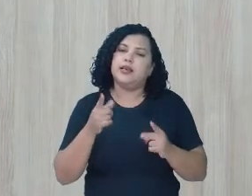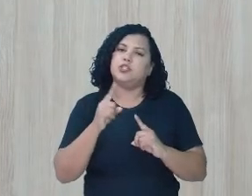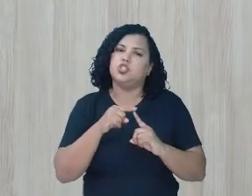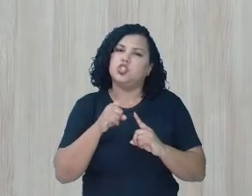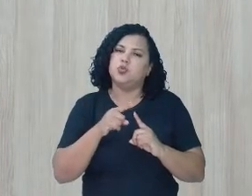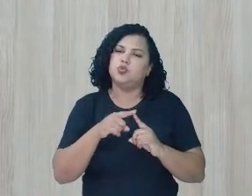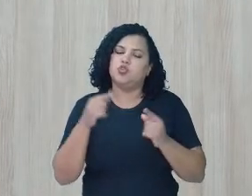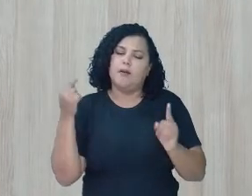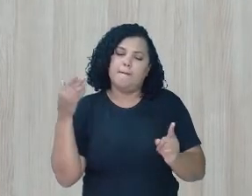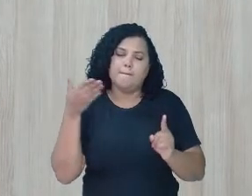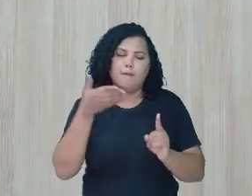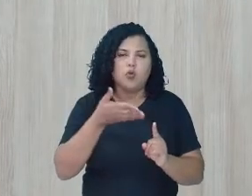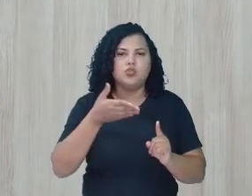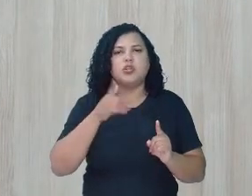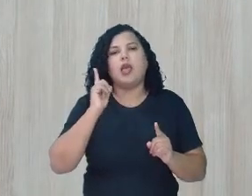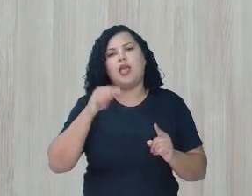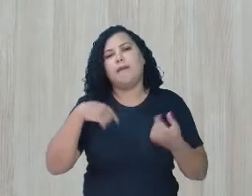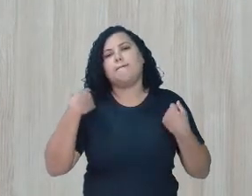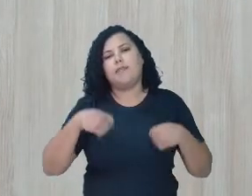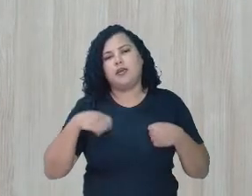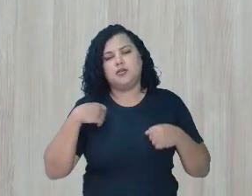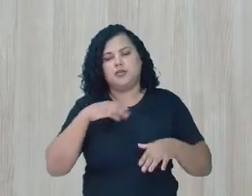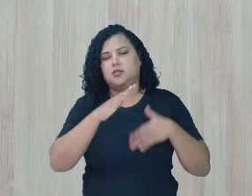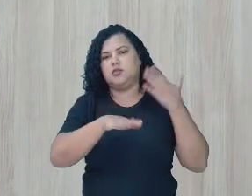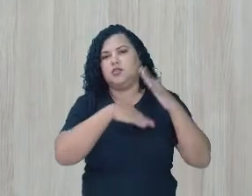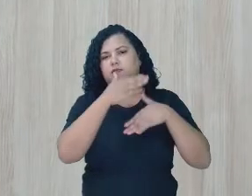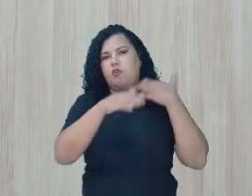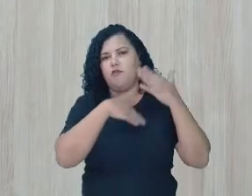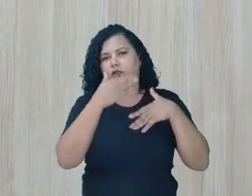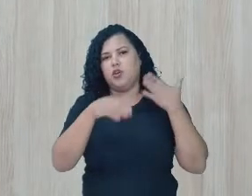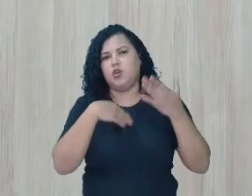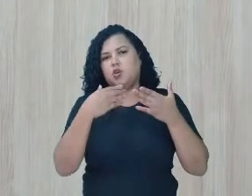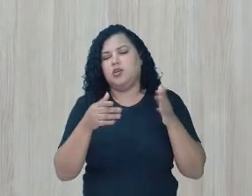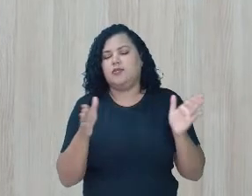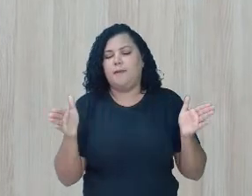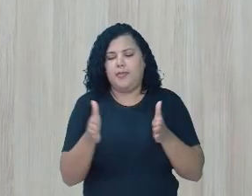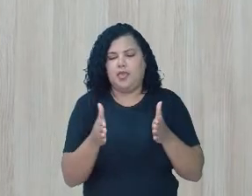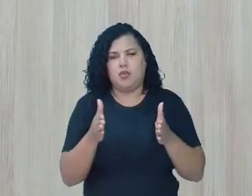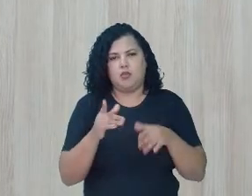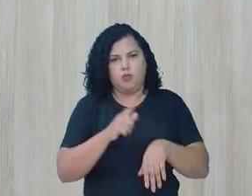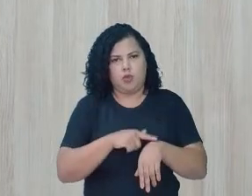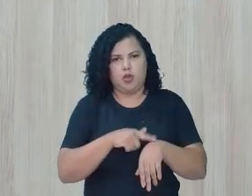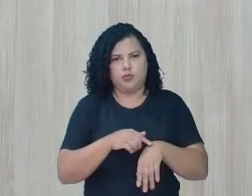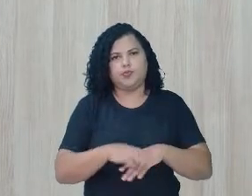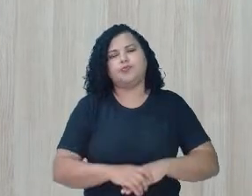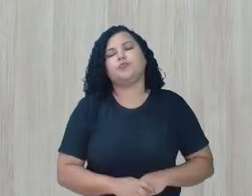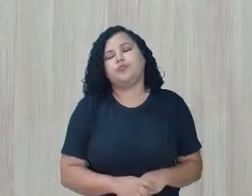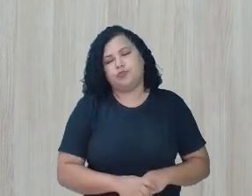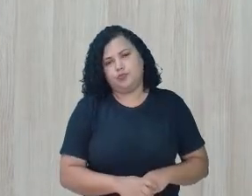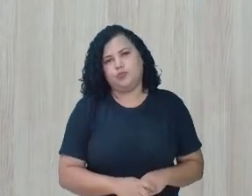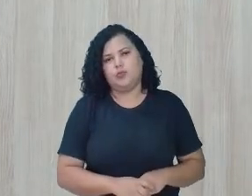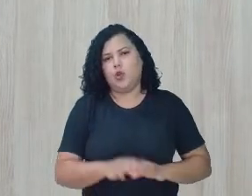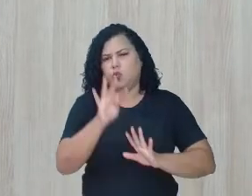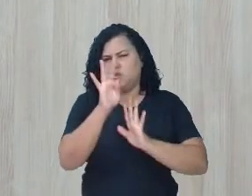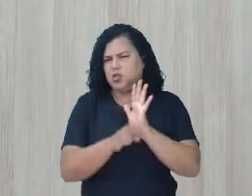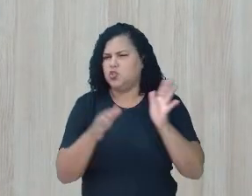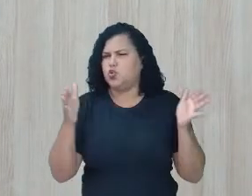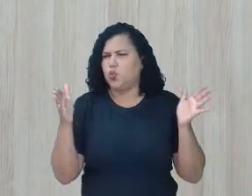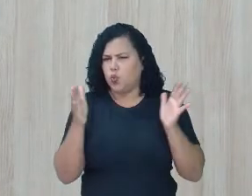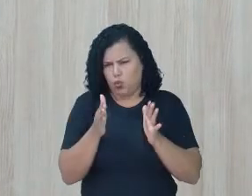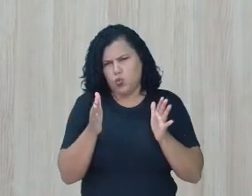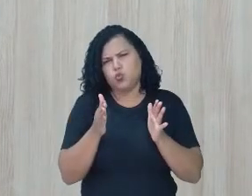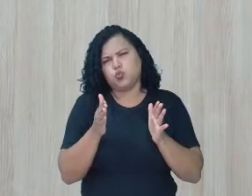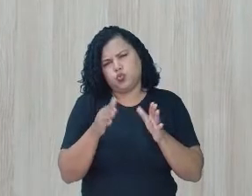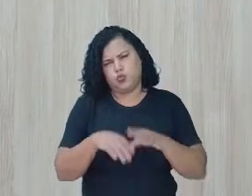de apontamento, ele precisa se desenvolver num curto espaço de tempo. Isso faz com que o texto da crônica se